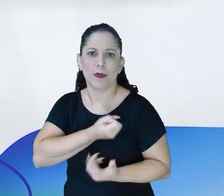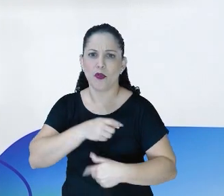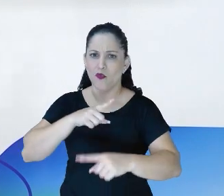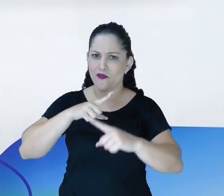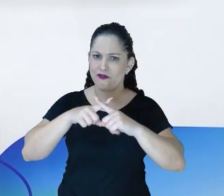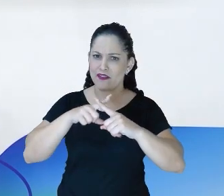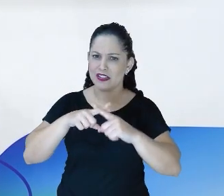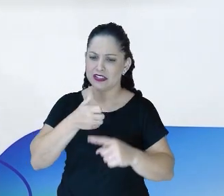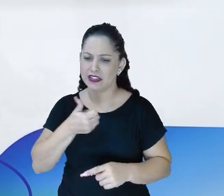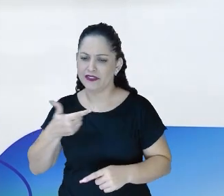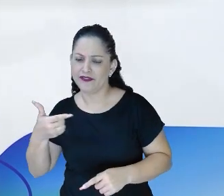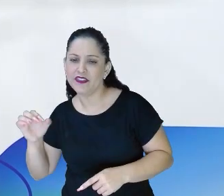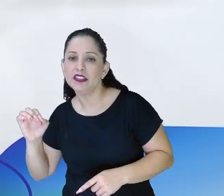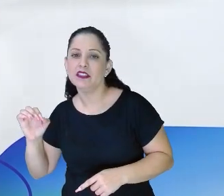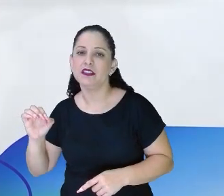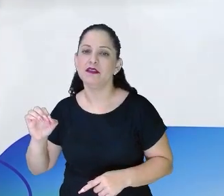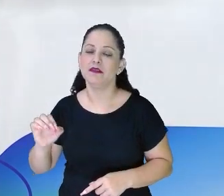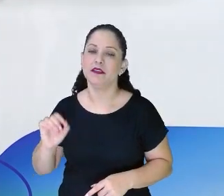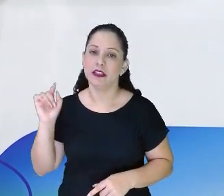por 120